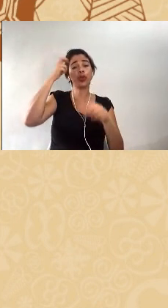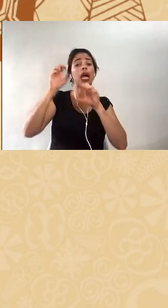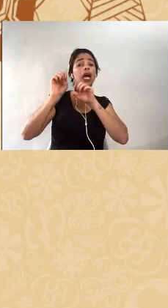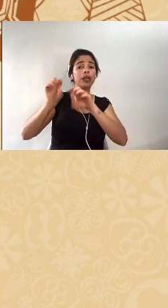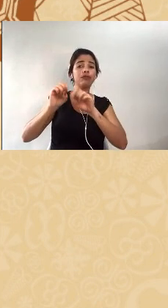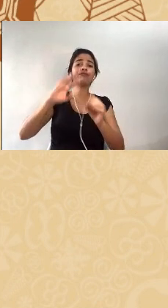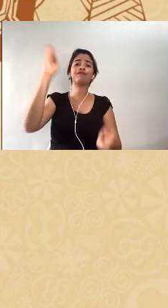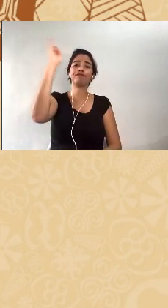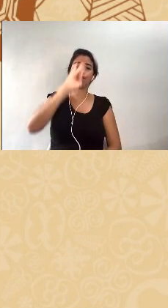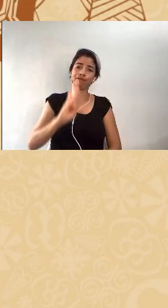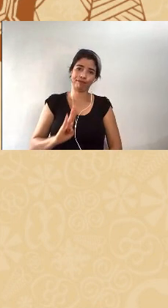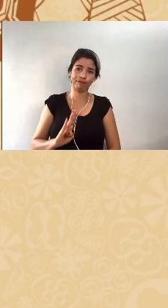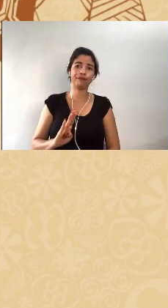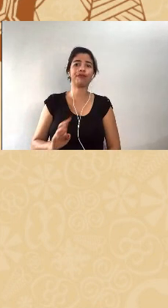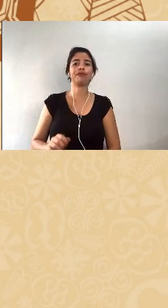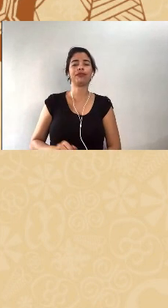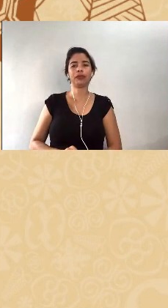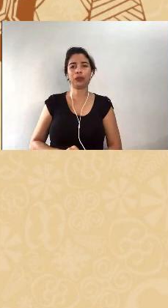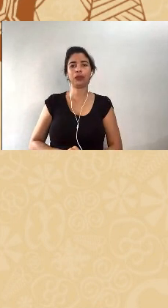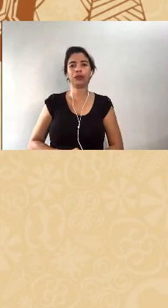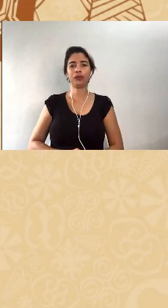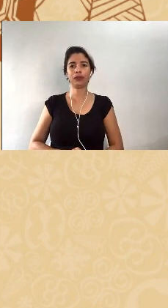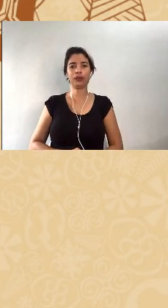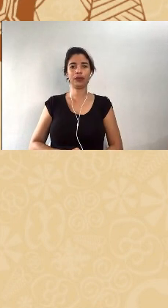brasileira. Por favor, Marília.